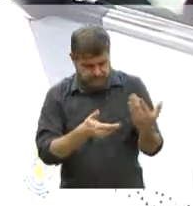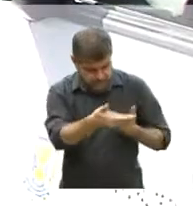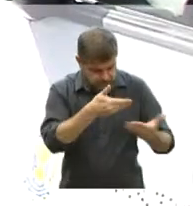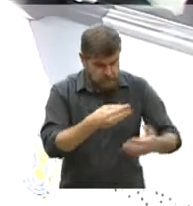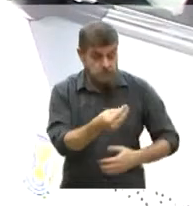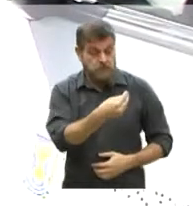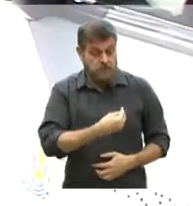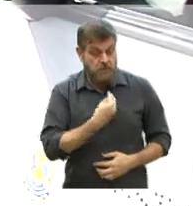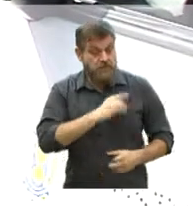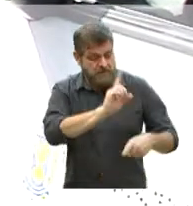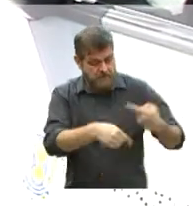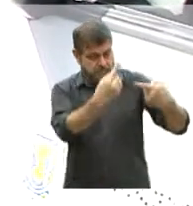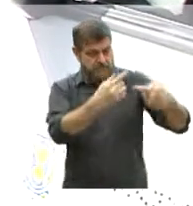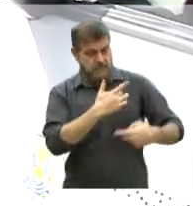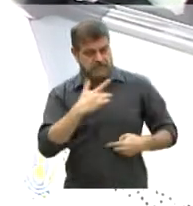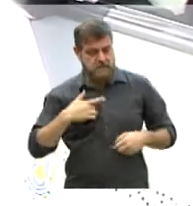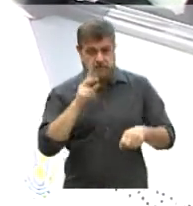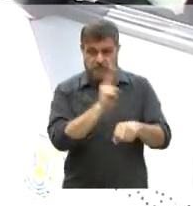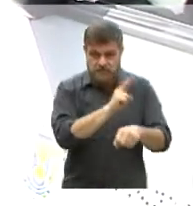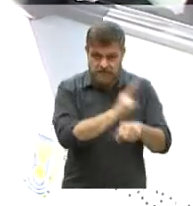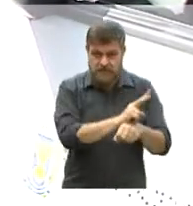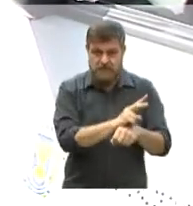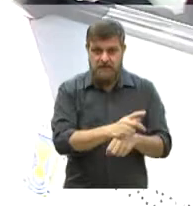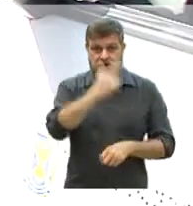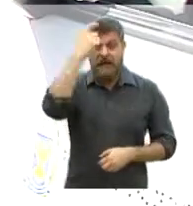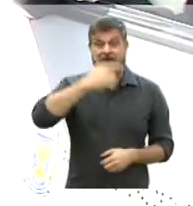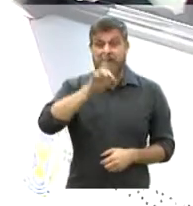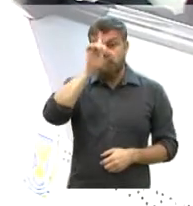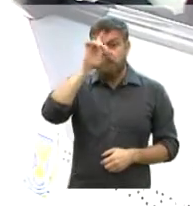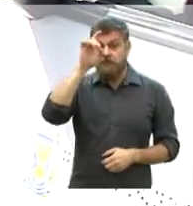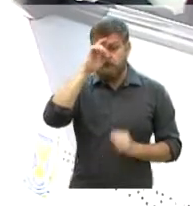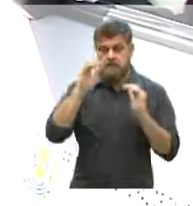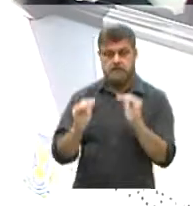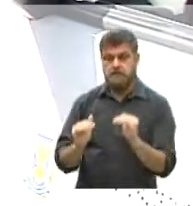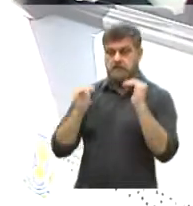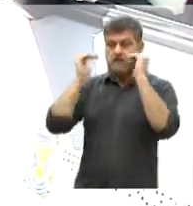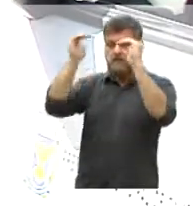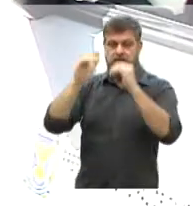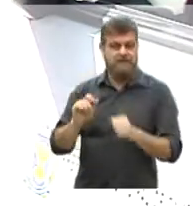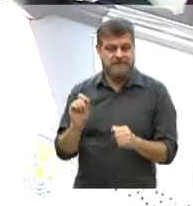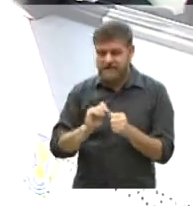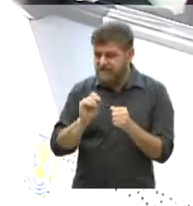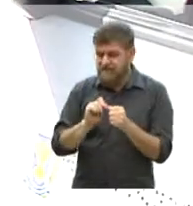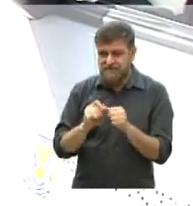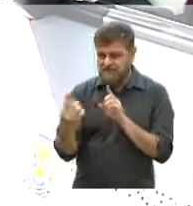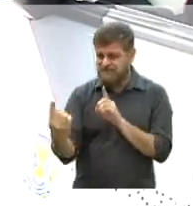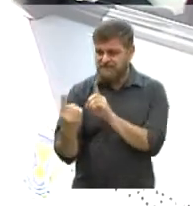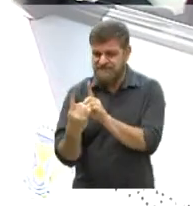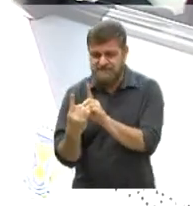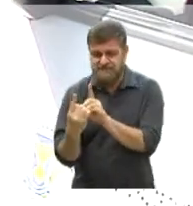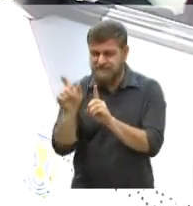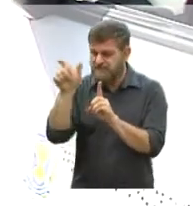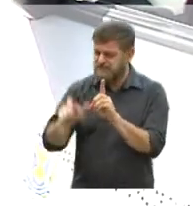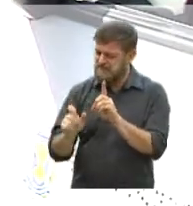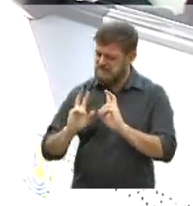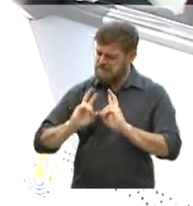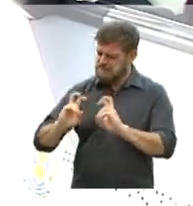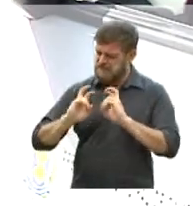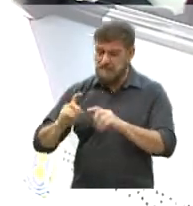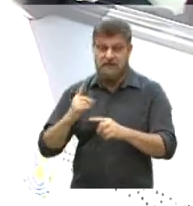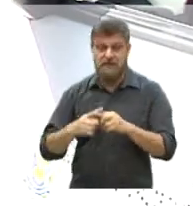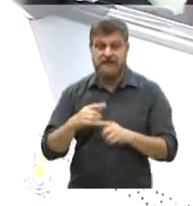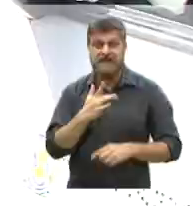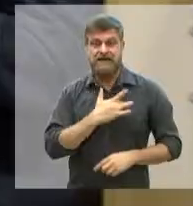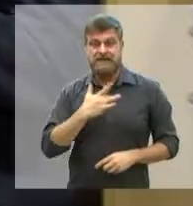tua vida, que vai cuidar da tua saúde, e eu posso estar dentro de um hospital de elite e não fazer uma consulta contigo que vai te trazer bem. Por quê? Porque